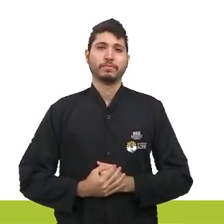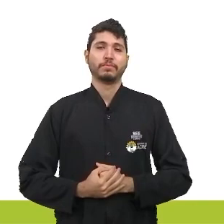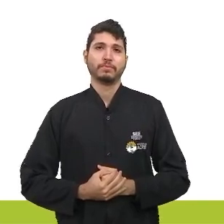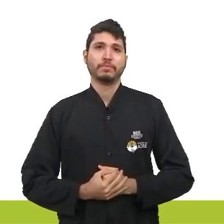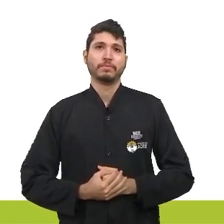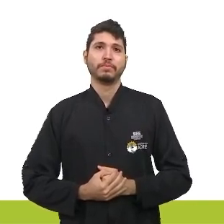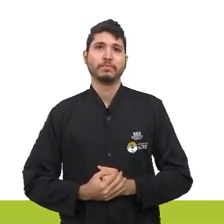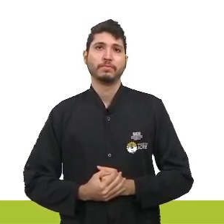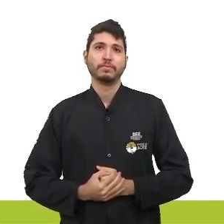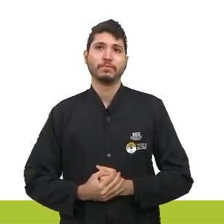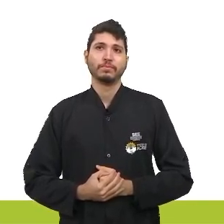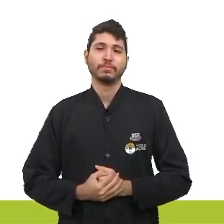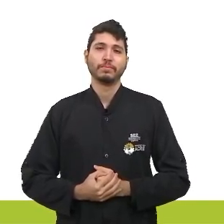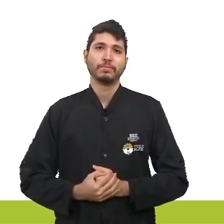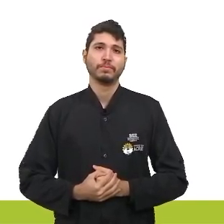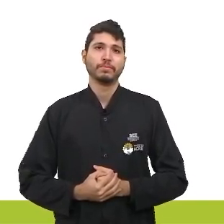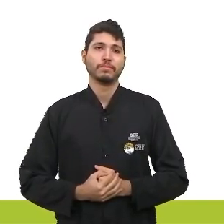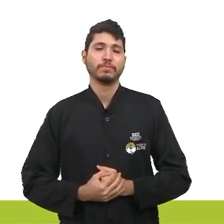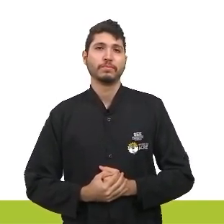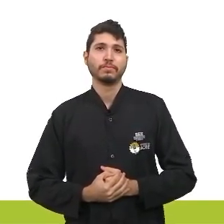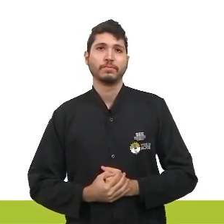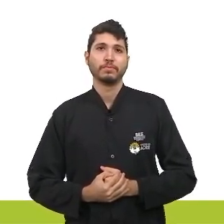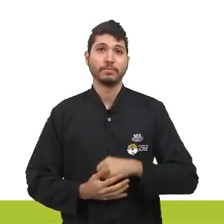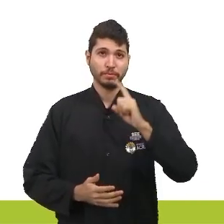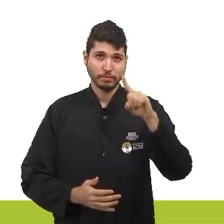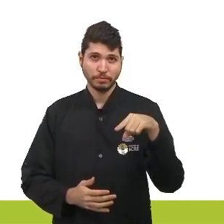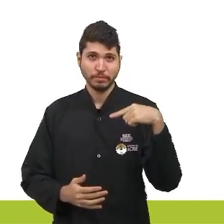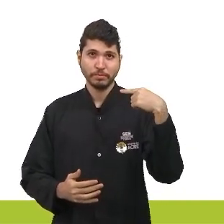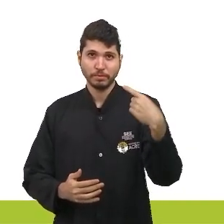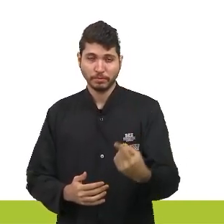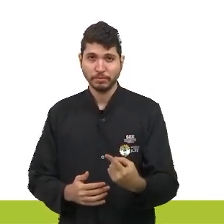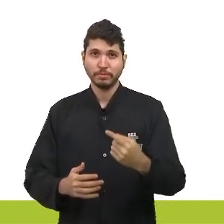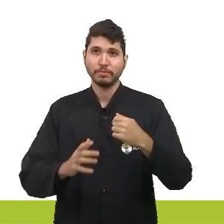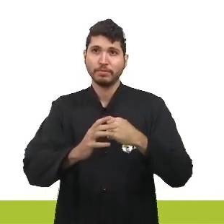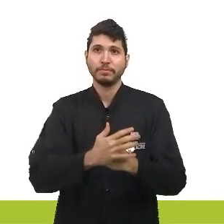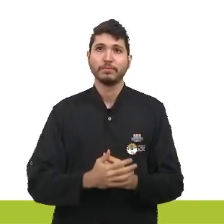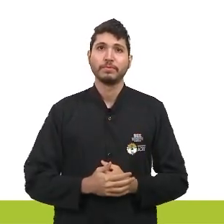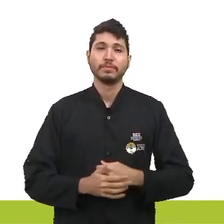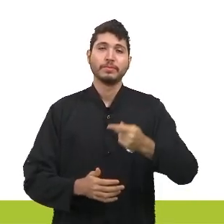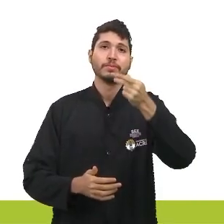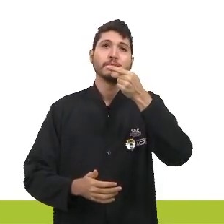Agora, eu quero a probabilidade de ser rondoniense